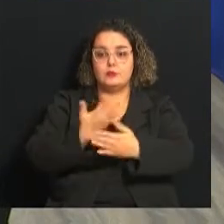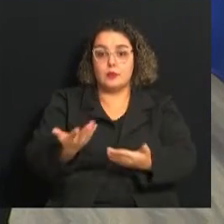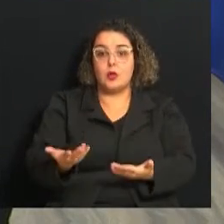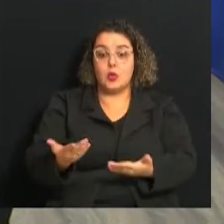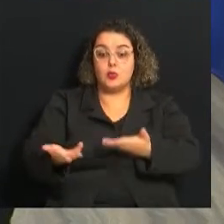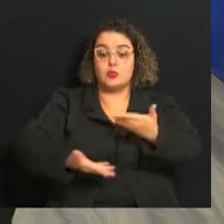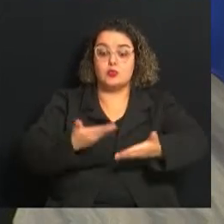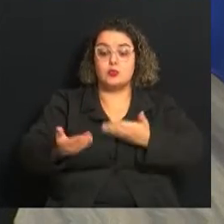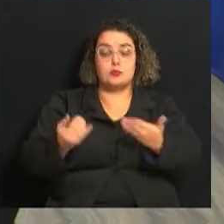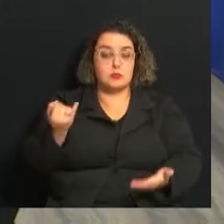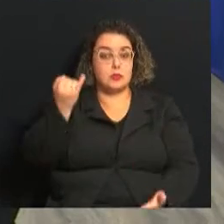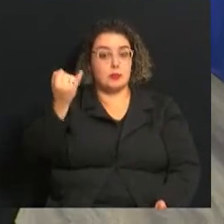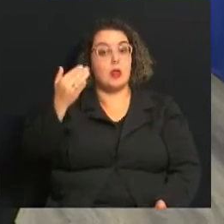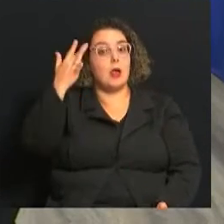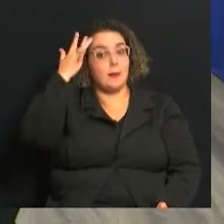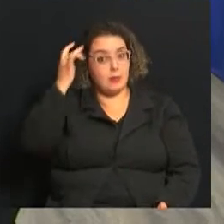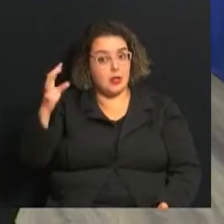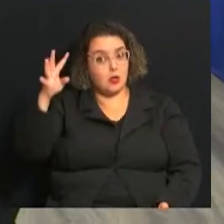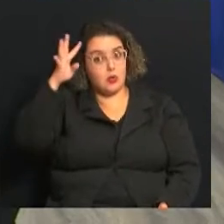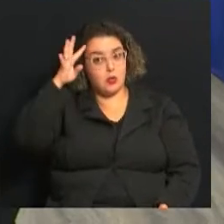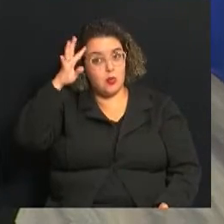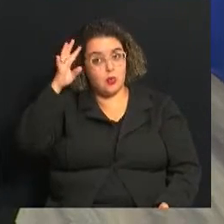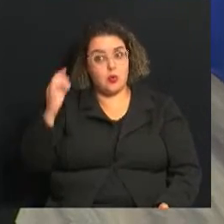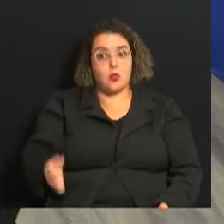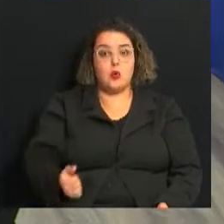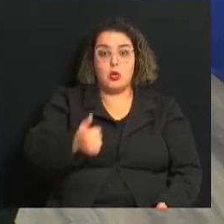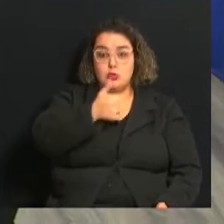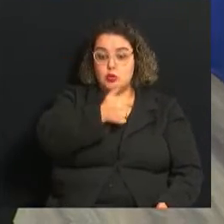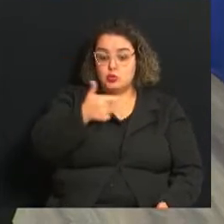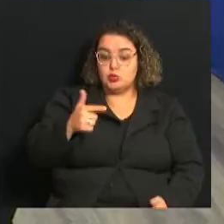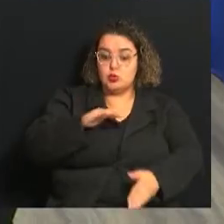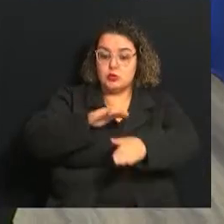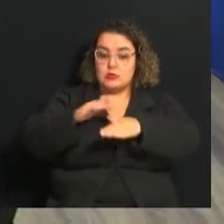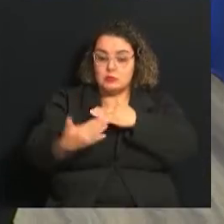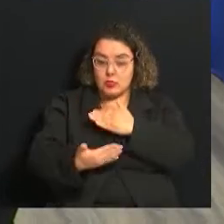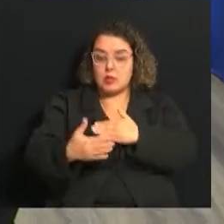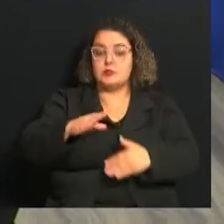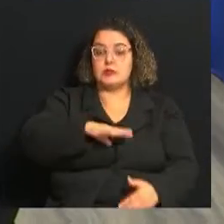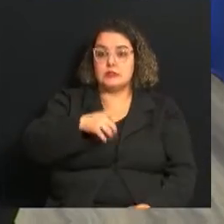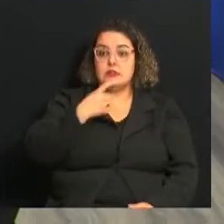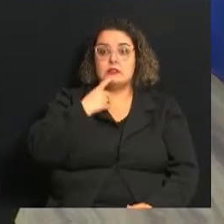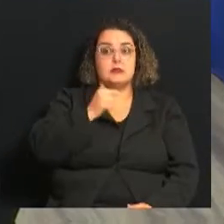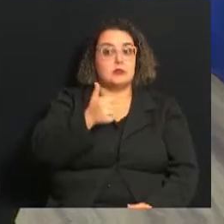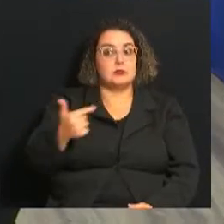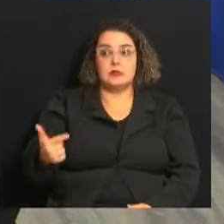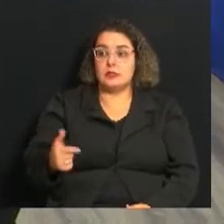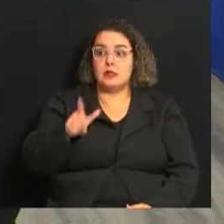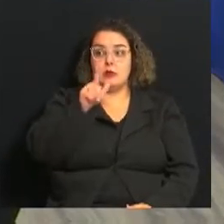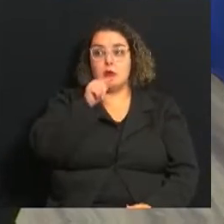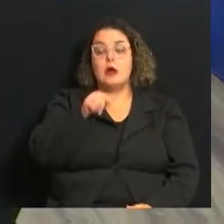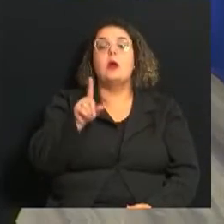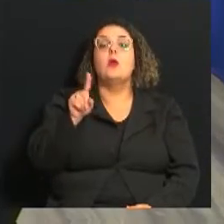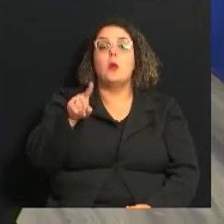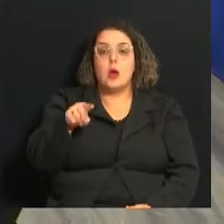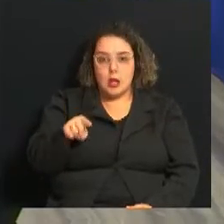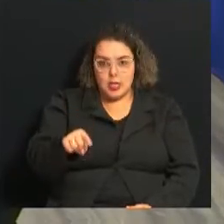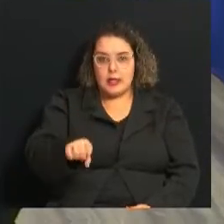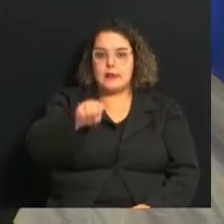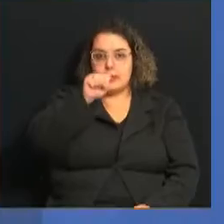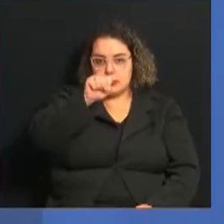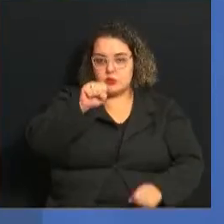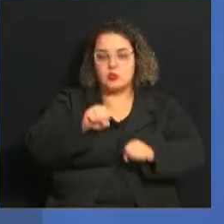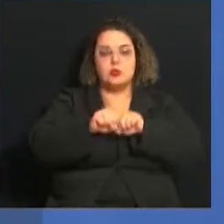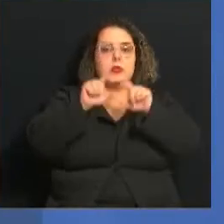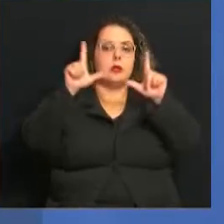porque amanhã, quarta-feira, 12 bairros da cidade de Campinas vão ficar sem água mesmo. É a partir das 8 horas da